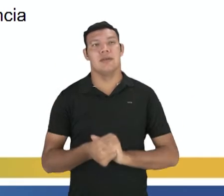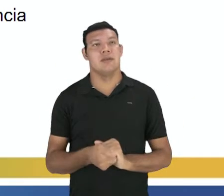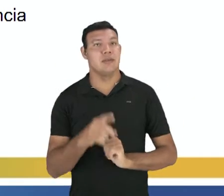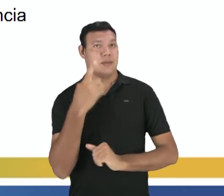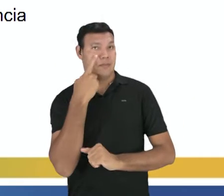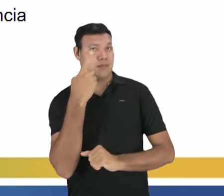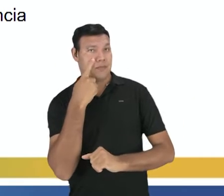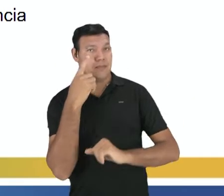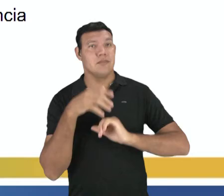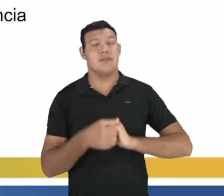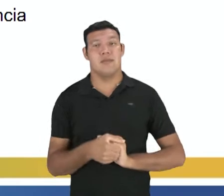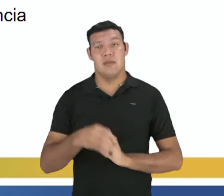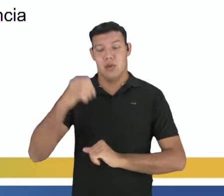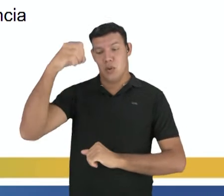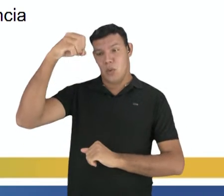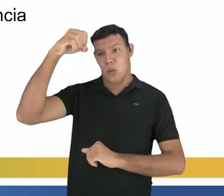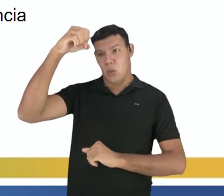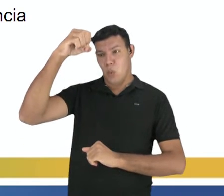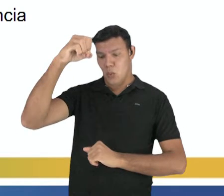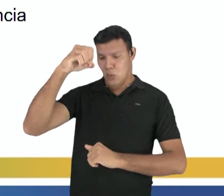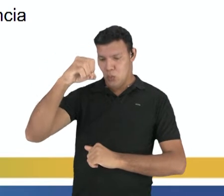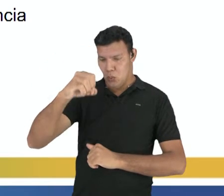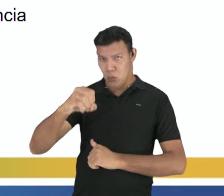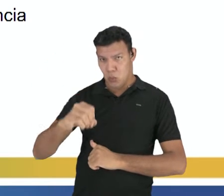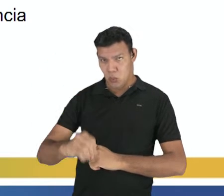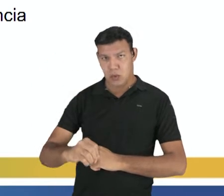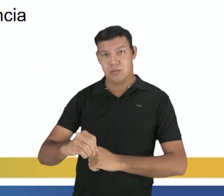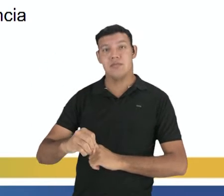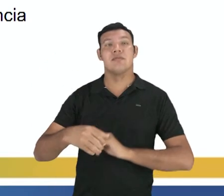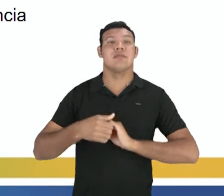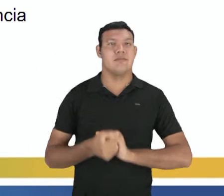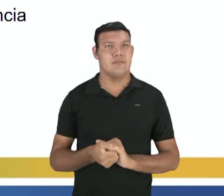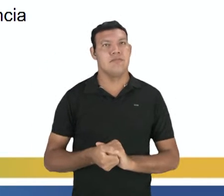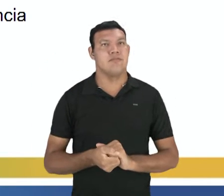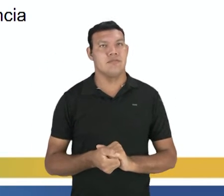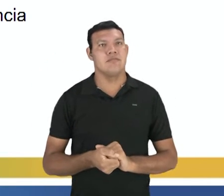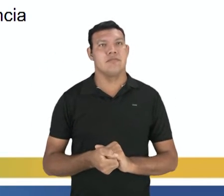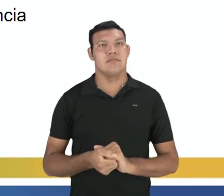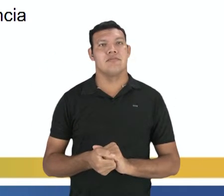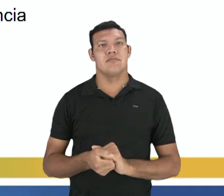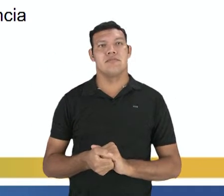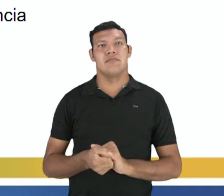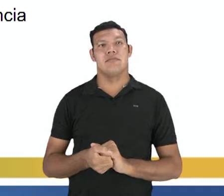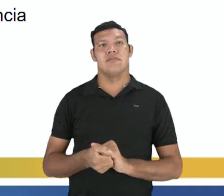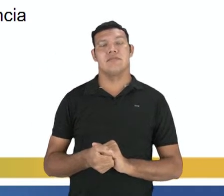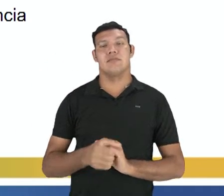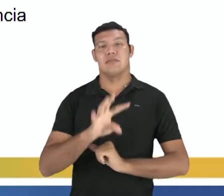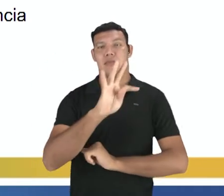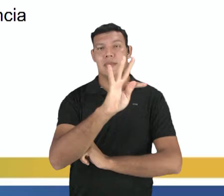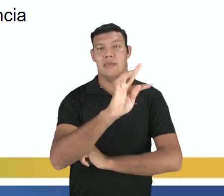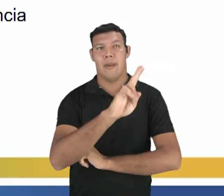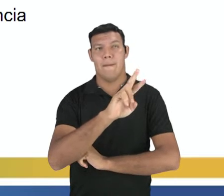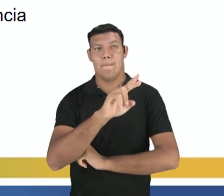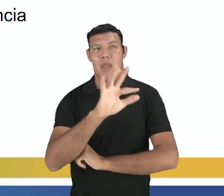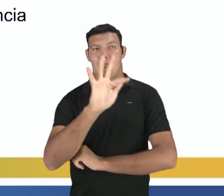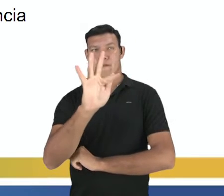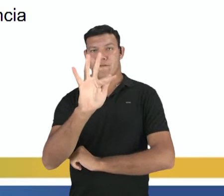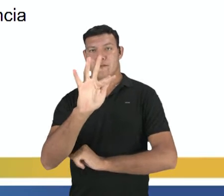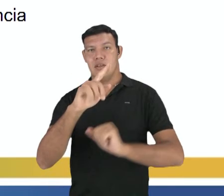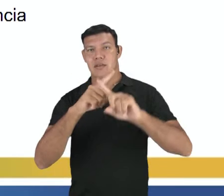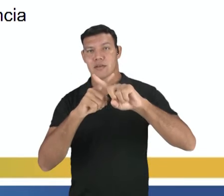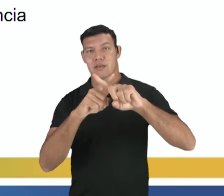a primeira situação é na descida aplicando a expressão ó trabalha força vezes deslocamento vezes o cosseno do ângulo